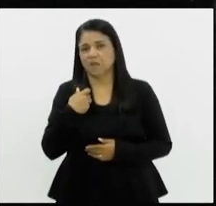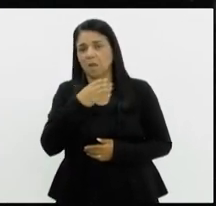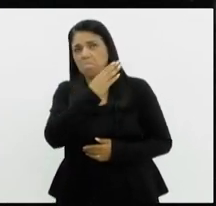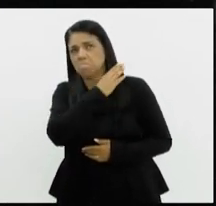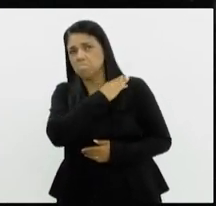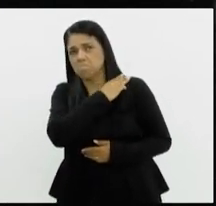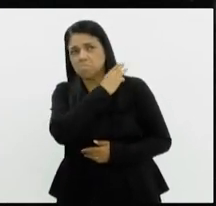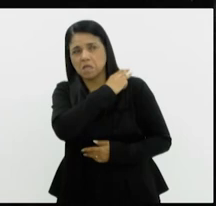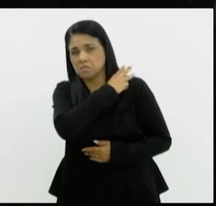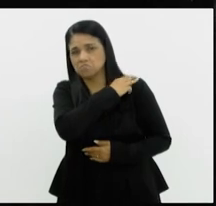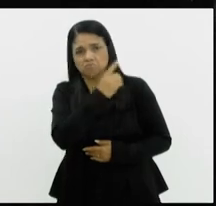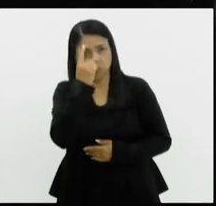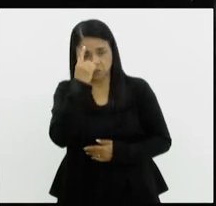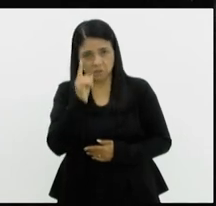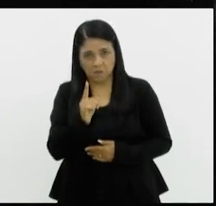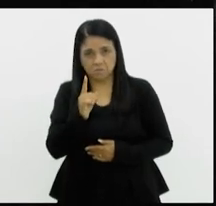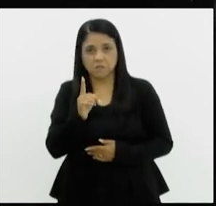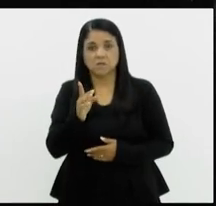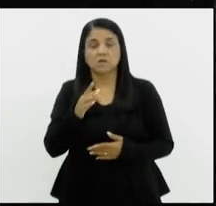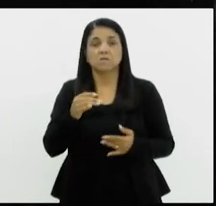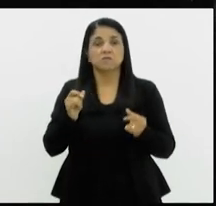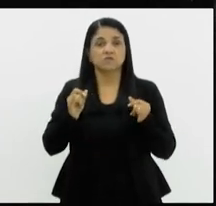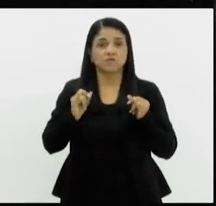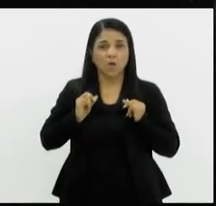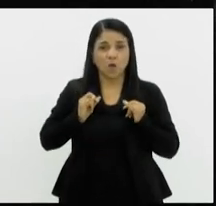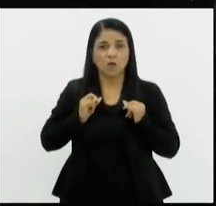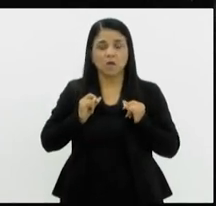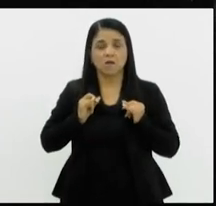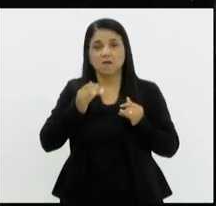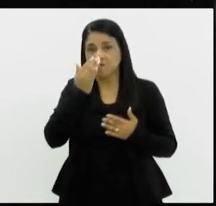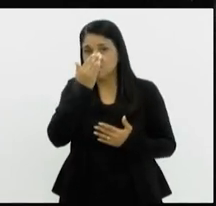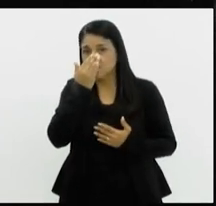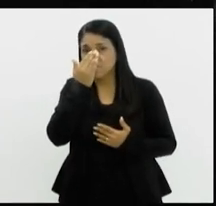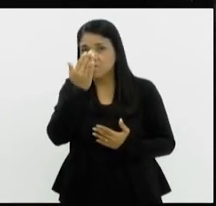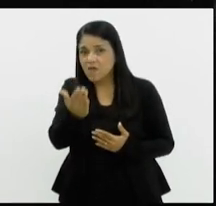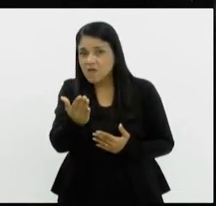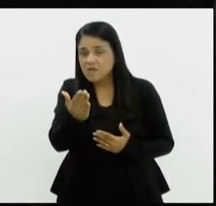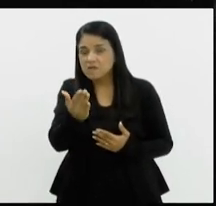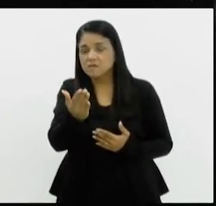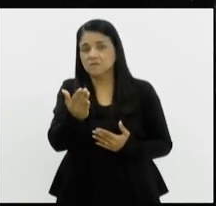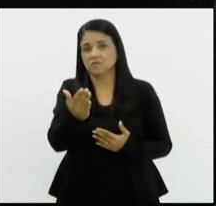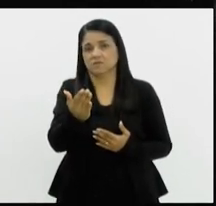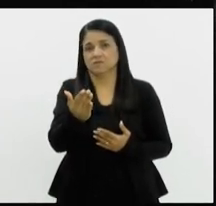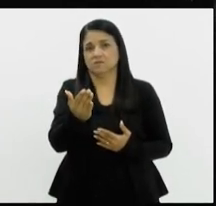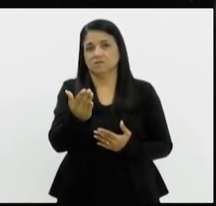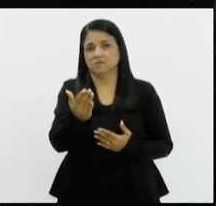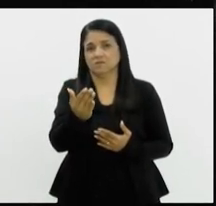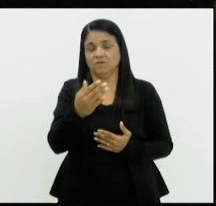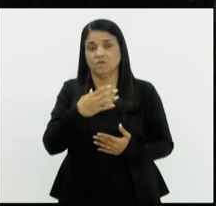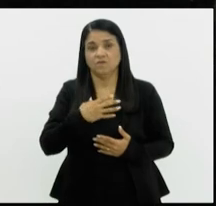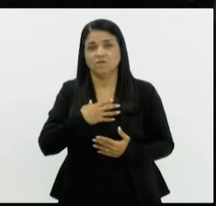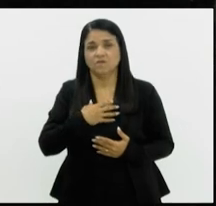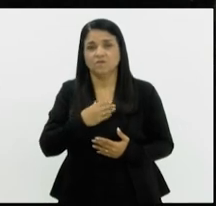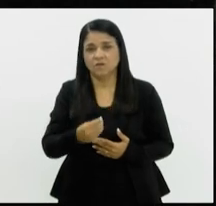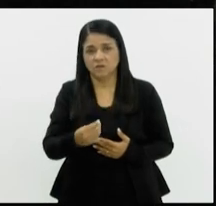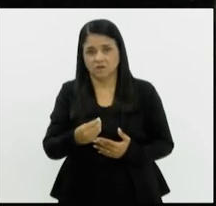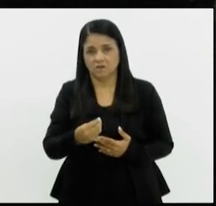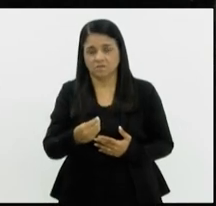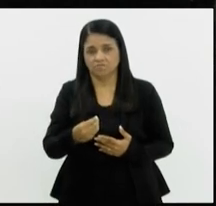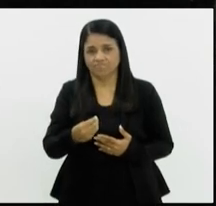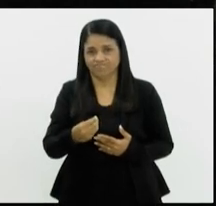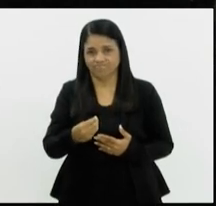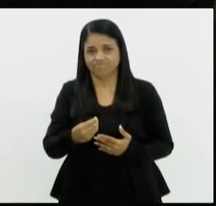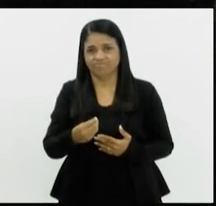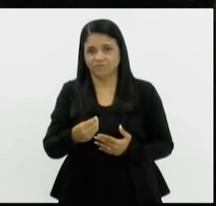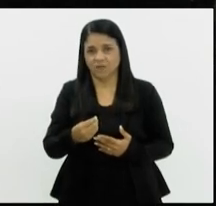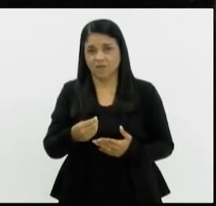nases sociais policial de folga foi baleado em frente na frente da sua filha você imagina o